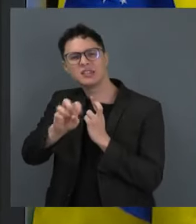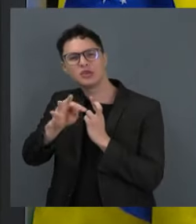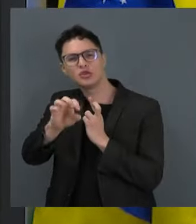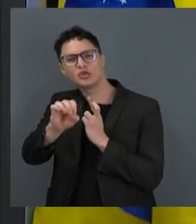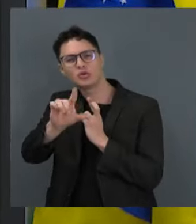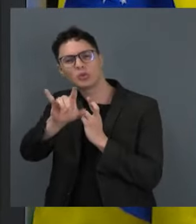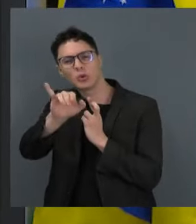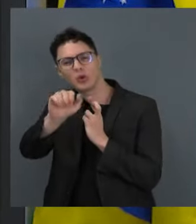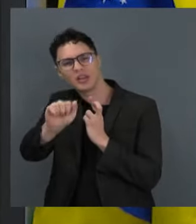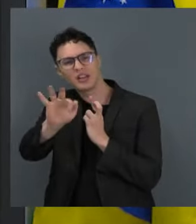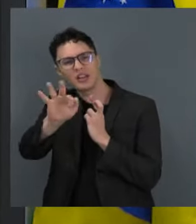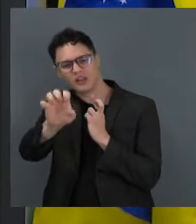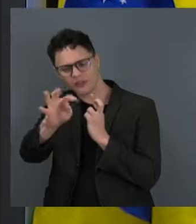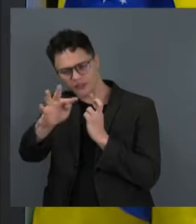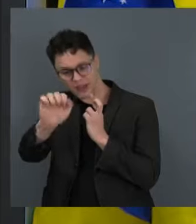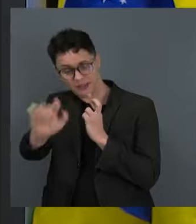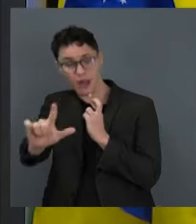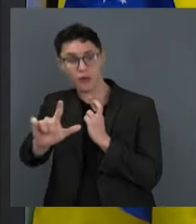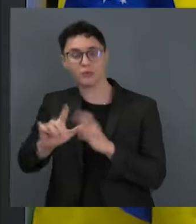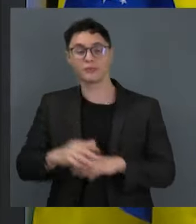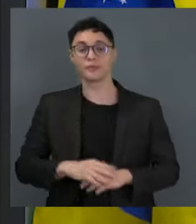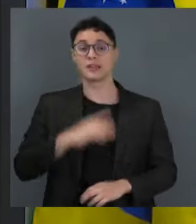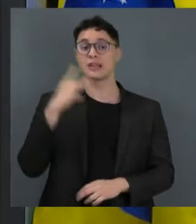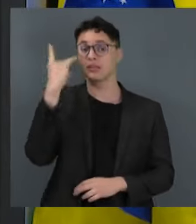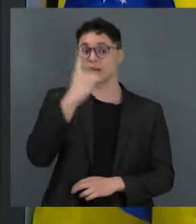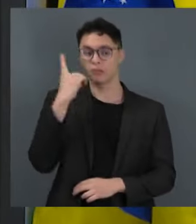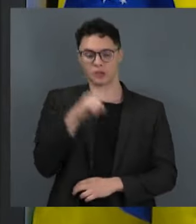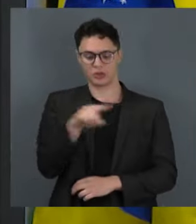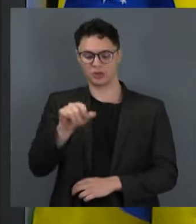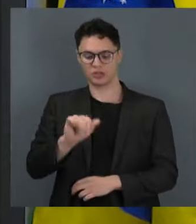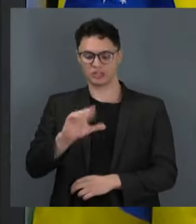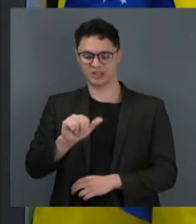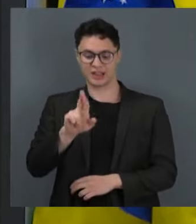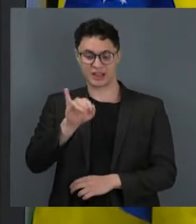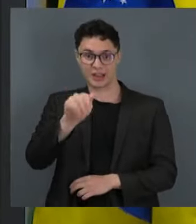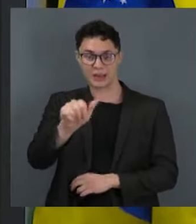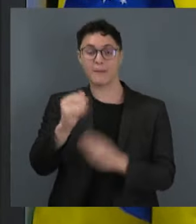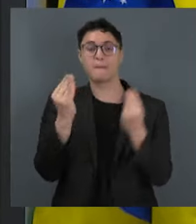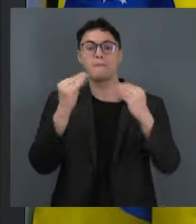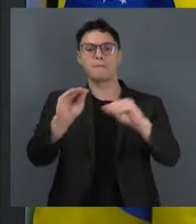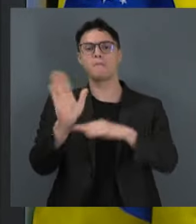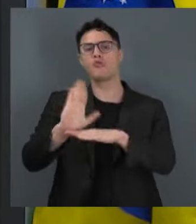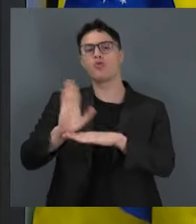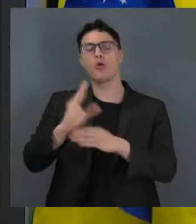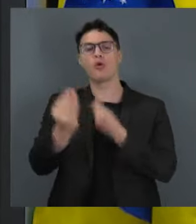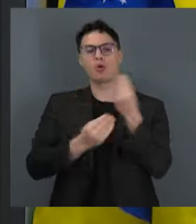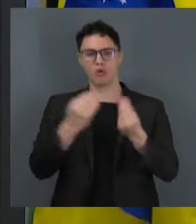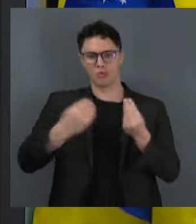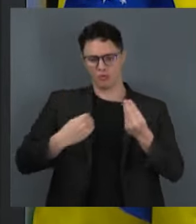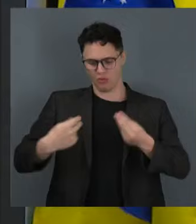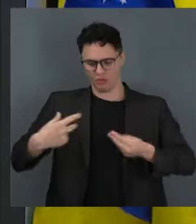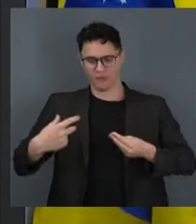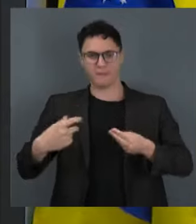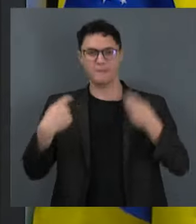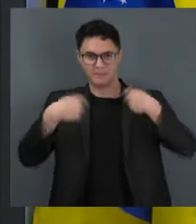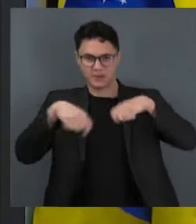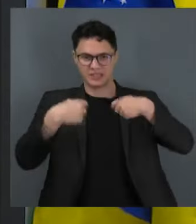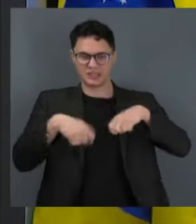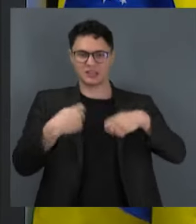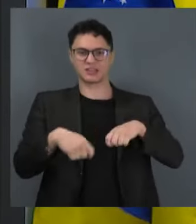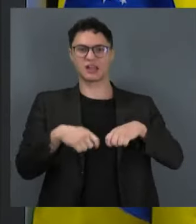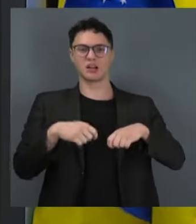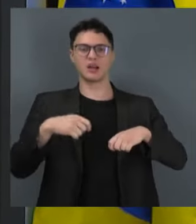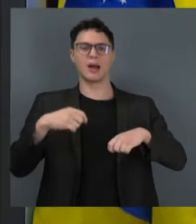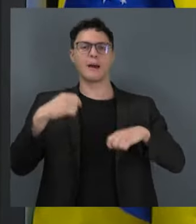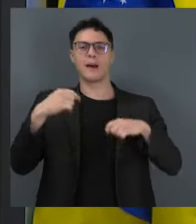Zacarias calio que mostrou a injeção a agulha que muitas vezes passa hora para acertar o coração